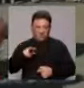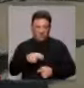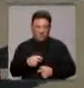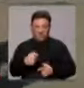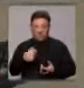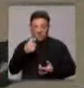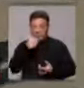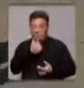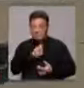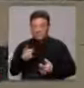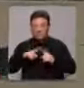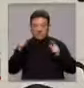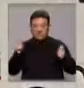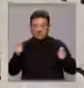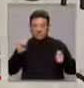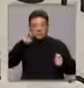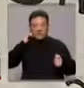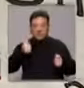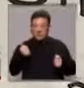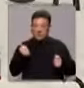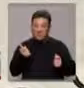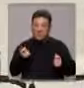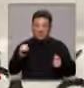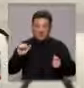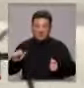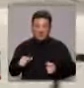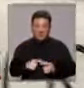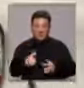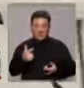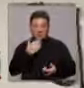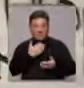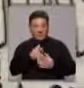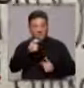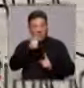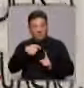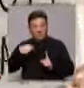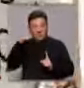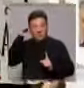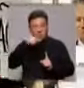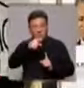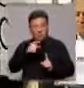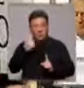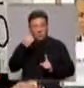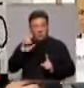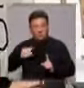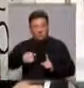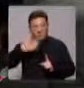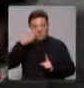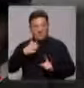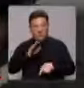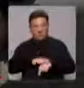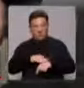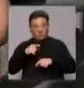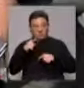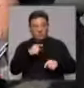Grande parte dos cartazes dos lesados do Banco Espírito Santo colocam o Presidente da República como um dos principais